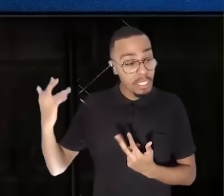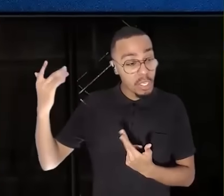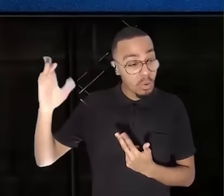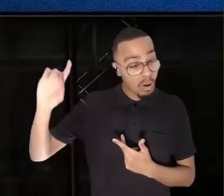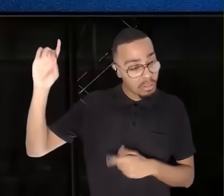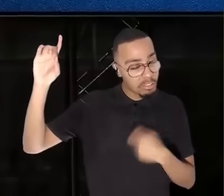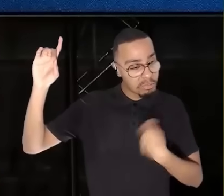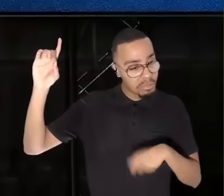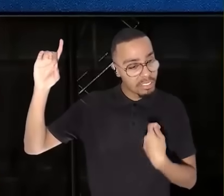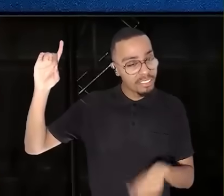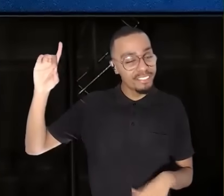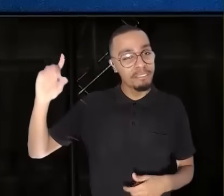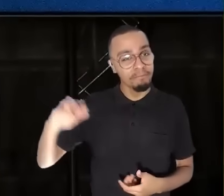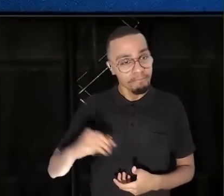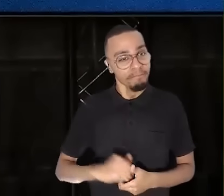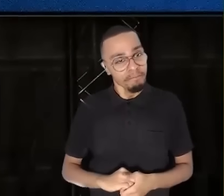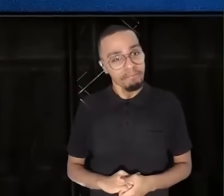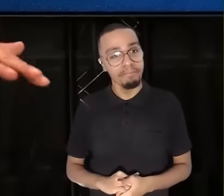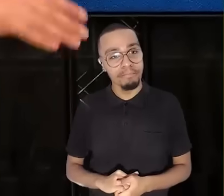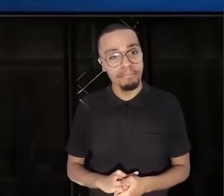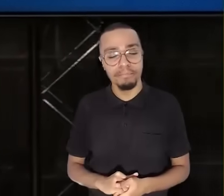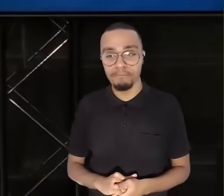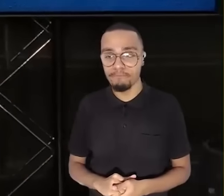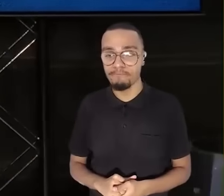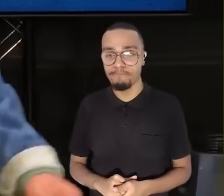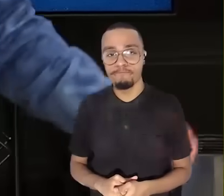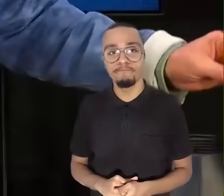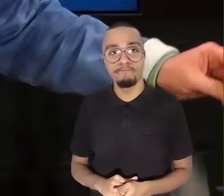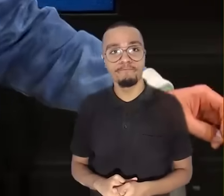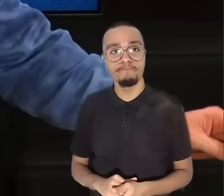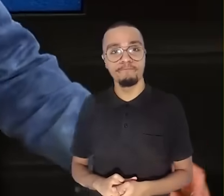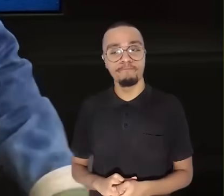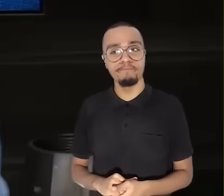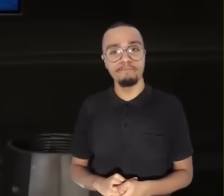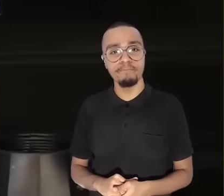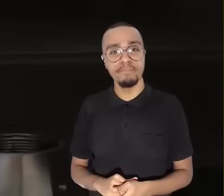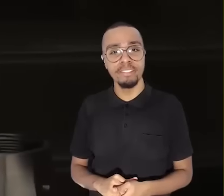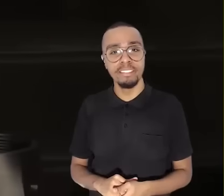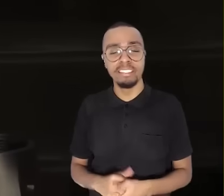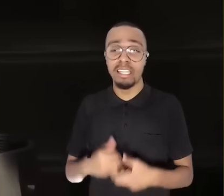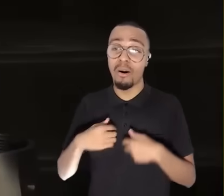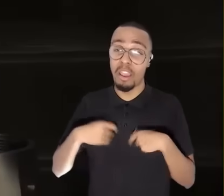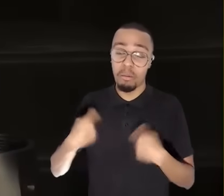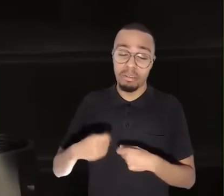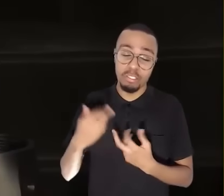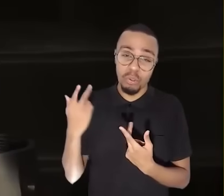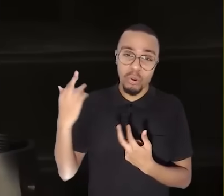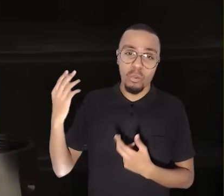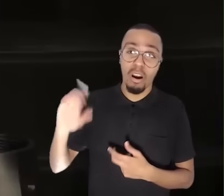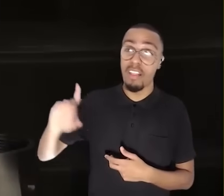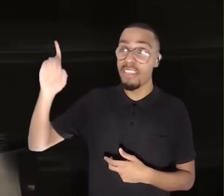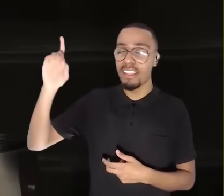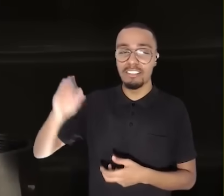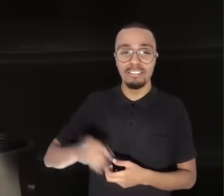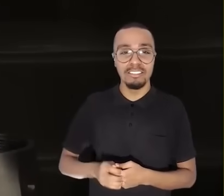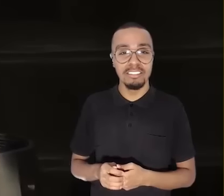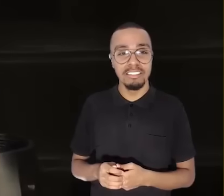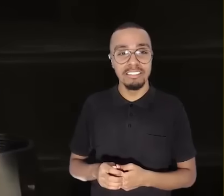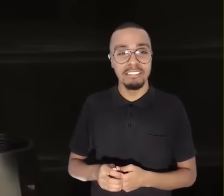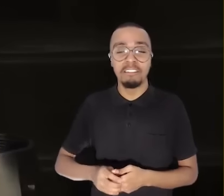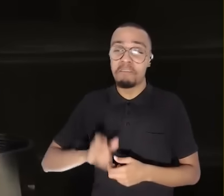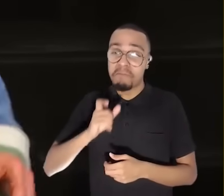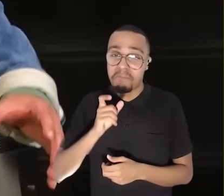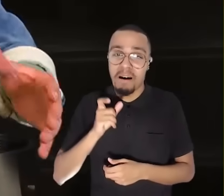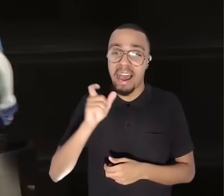Bíblia diz que o Espírito de Deus pairava sobre a face do abismo. E enquanto o Espírito de Deus pairava, o abismo era abismo, as trevas